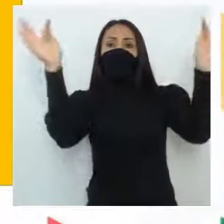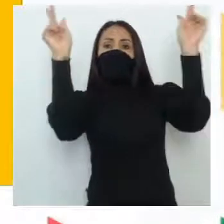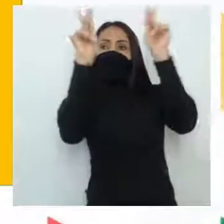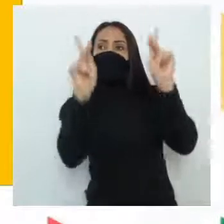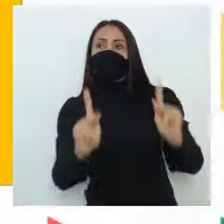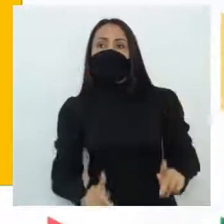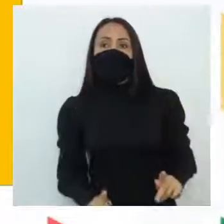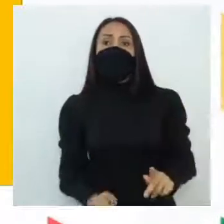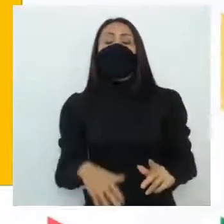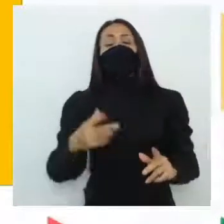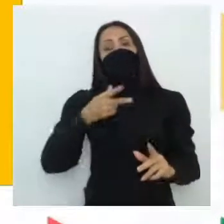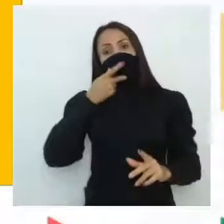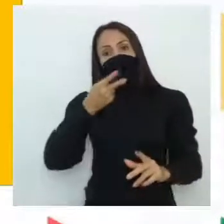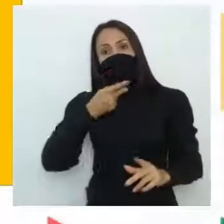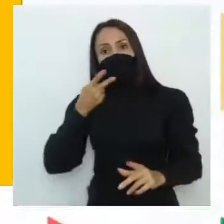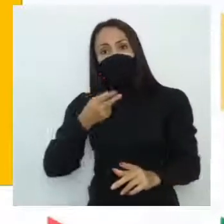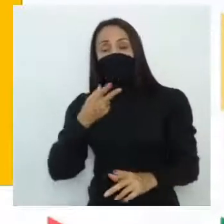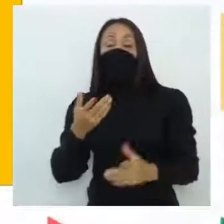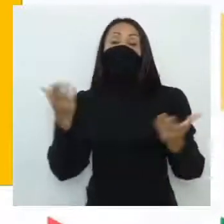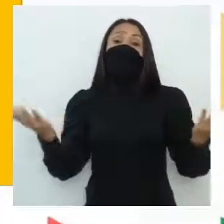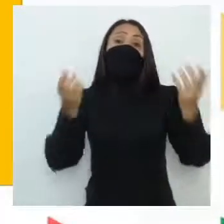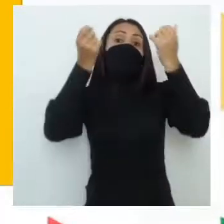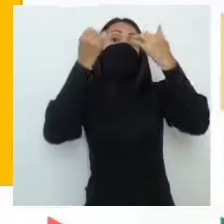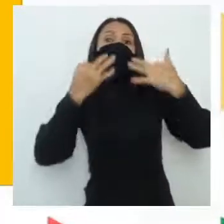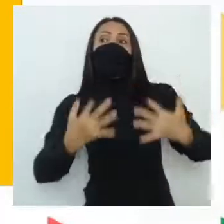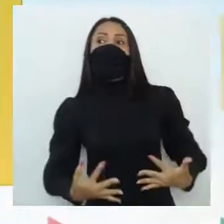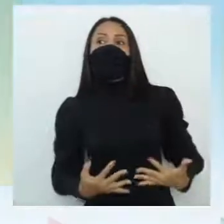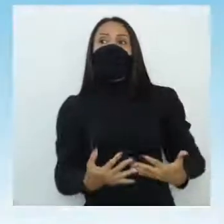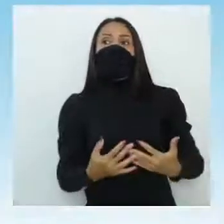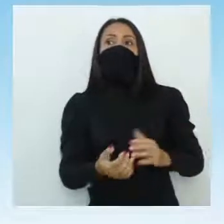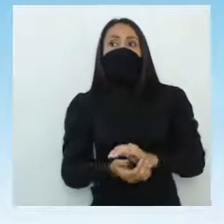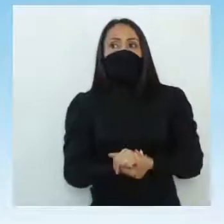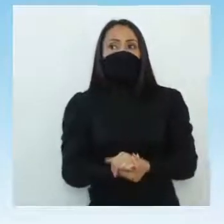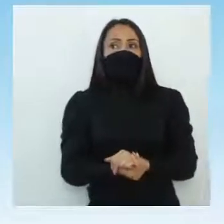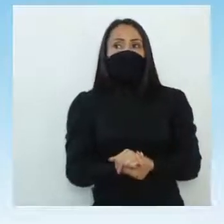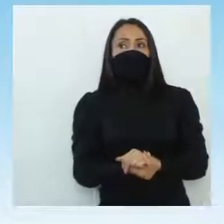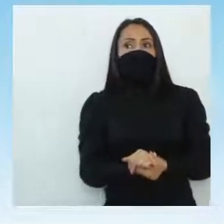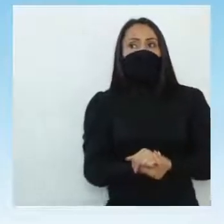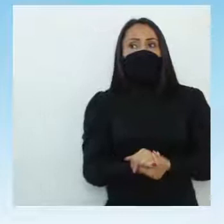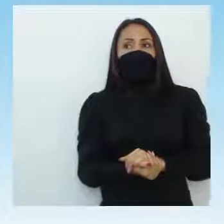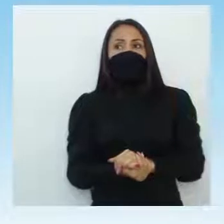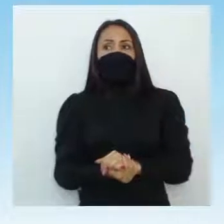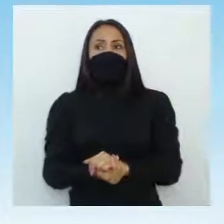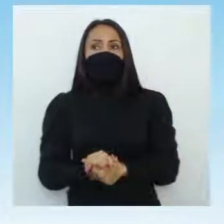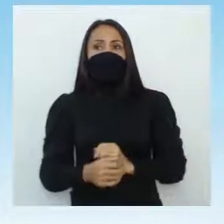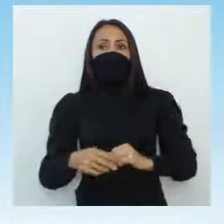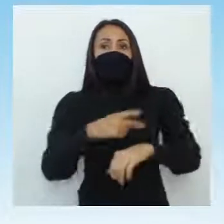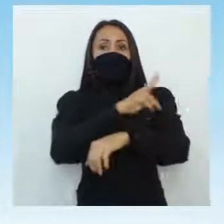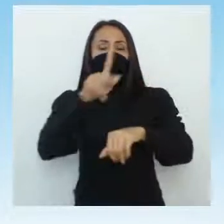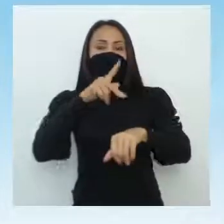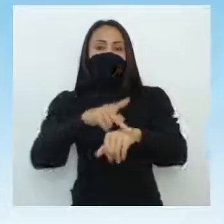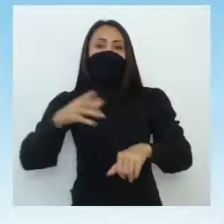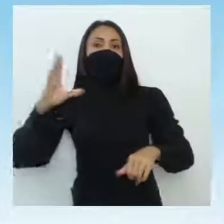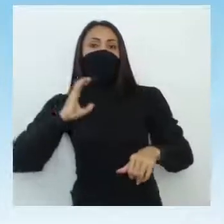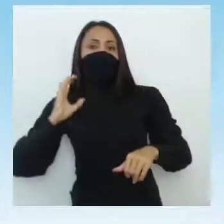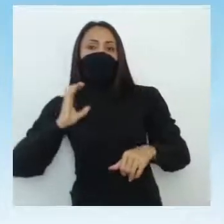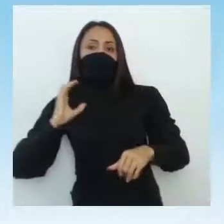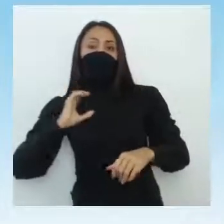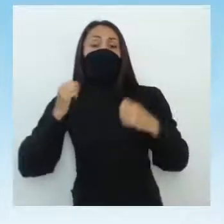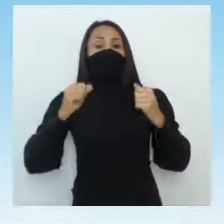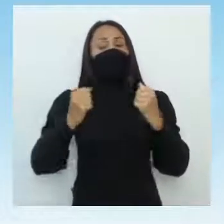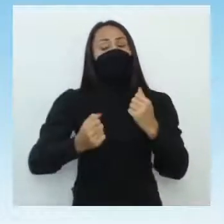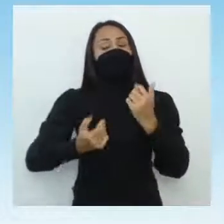discurso dela, ela fala justamente em que os países ricos devem ajudar os países